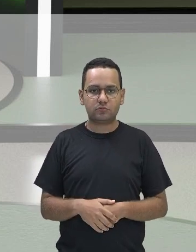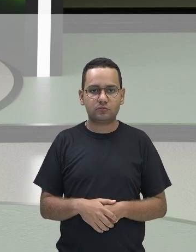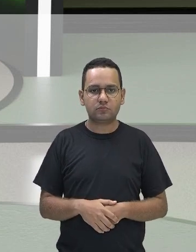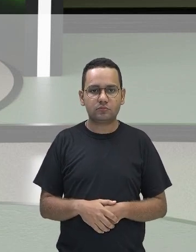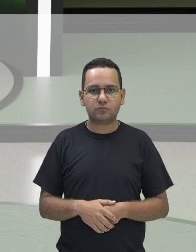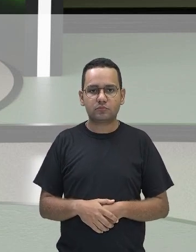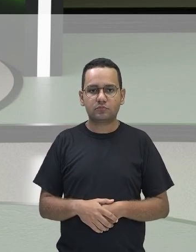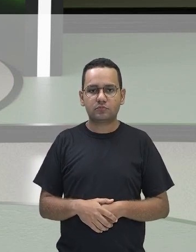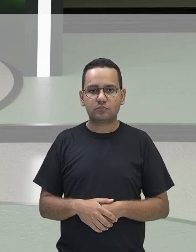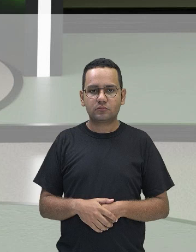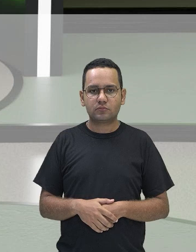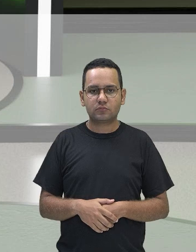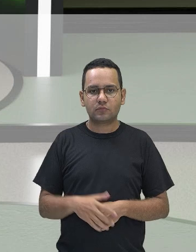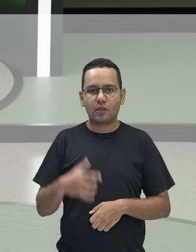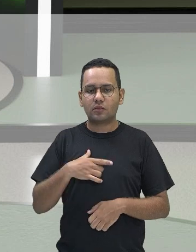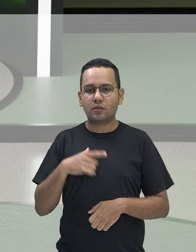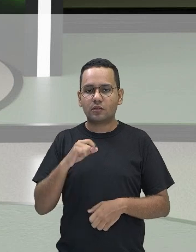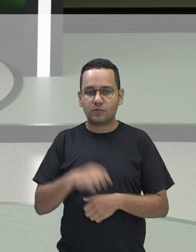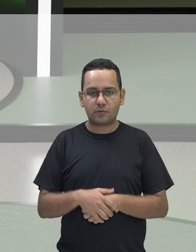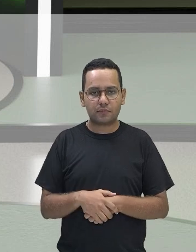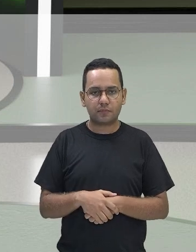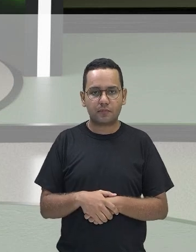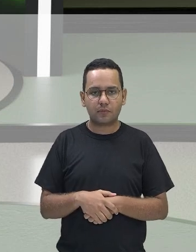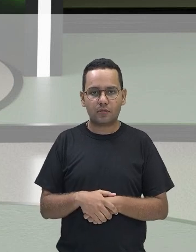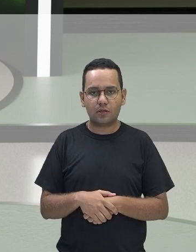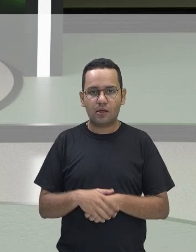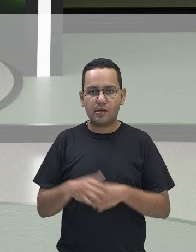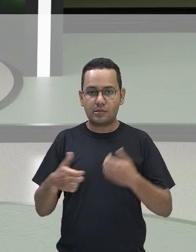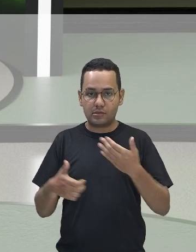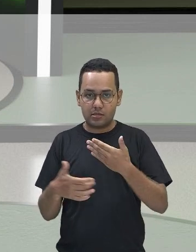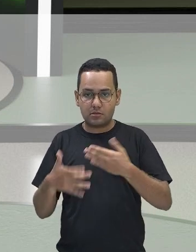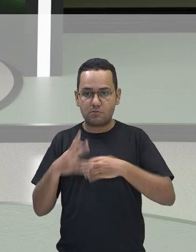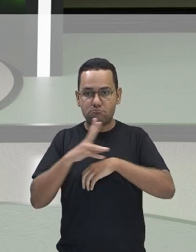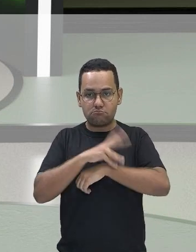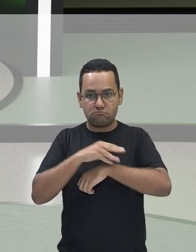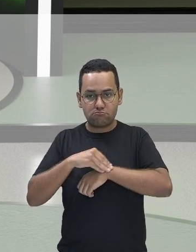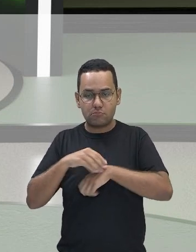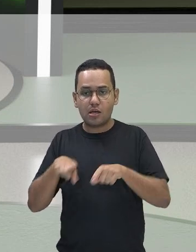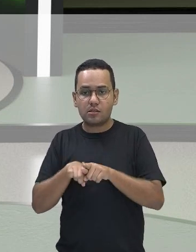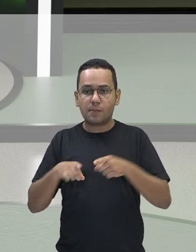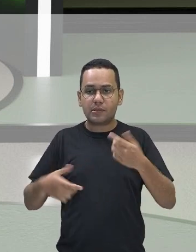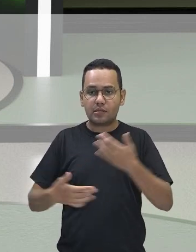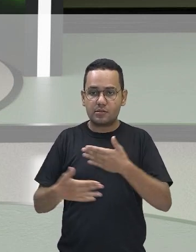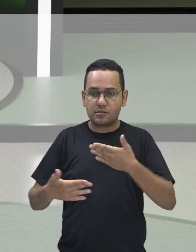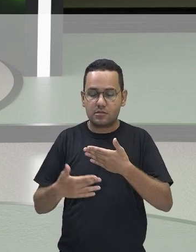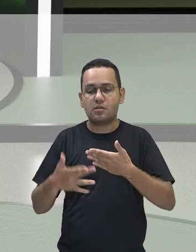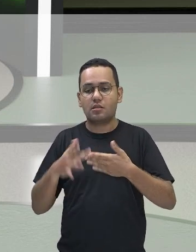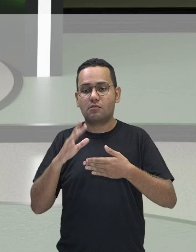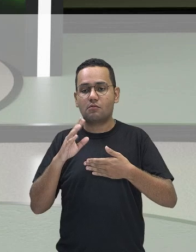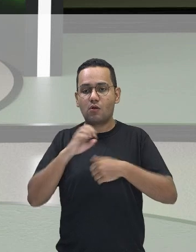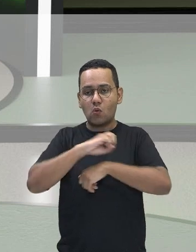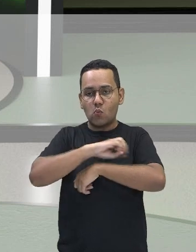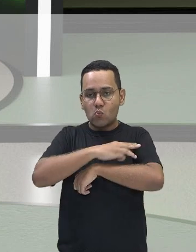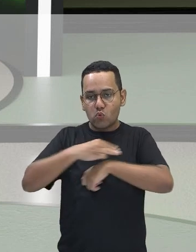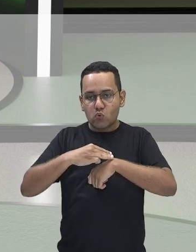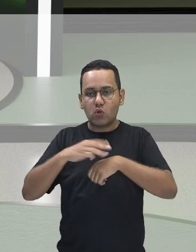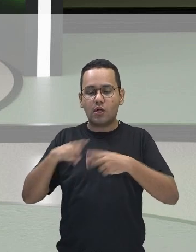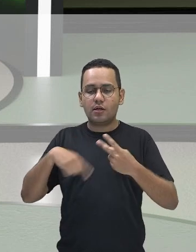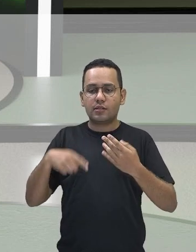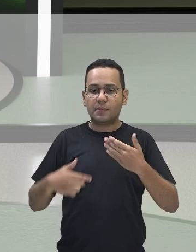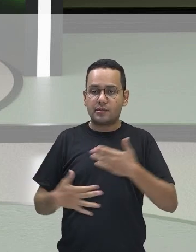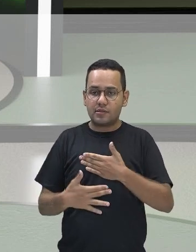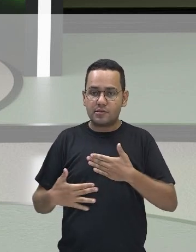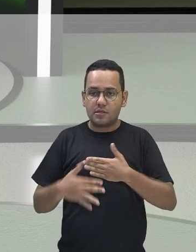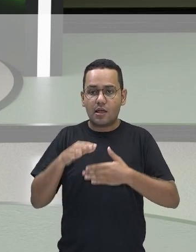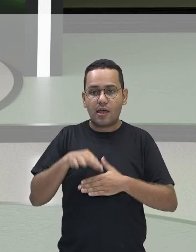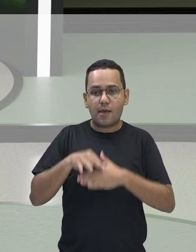composto por tecido conjuntivo, tecido muscular e tecido epitelial. Só pela composição desse órgão você